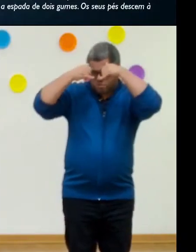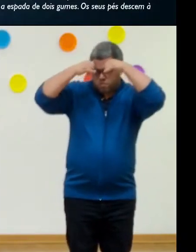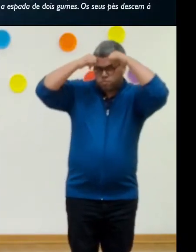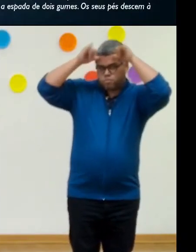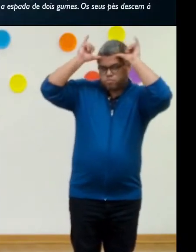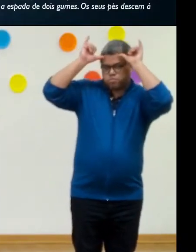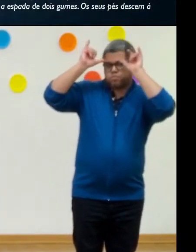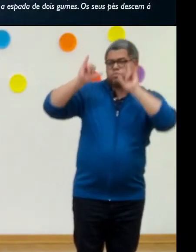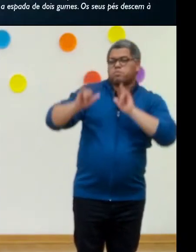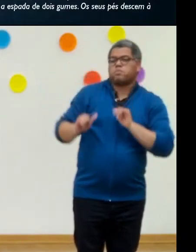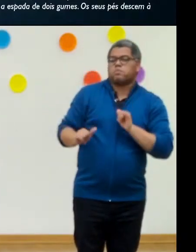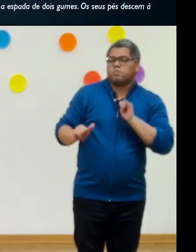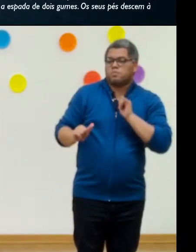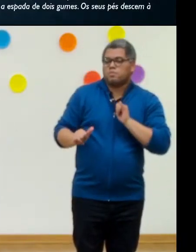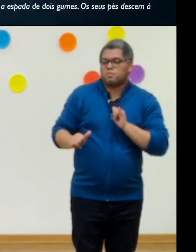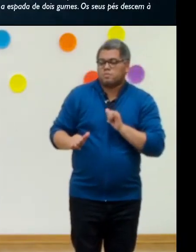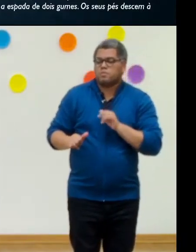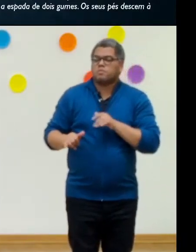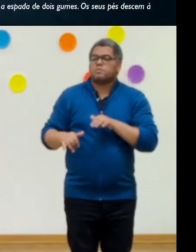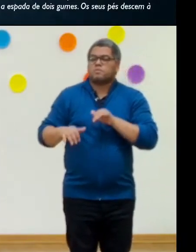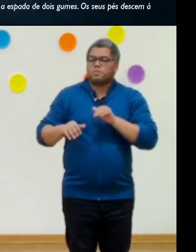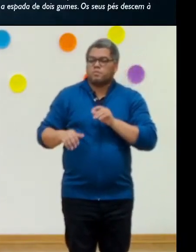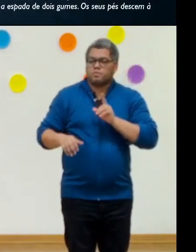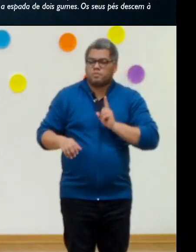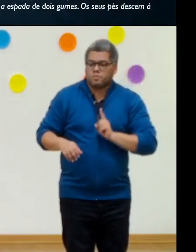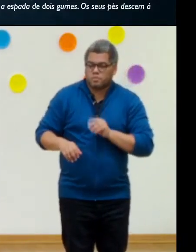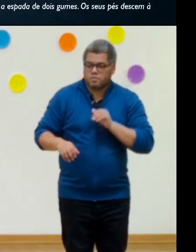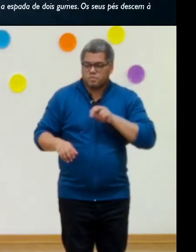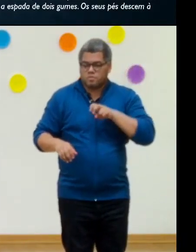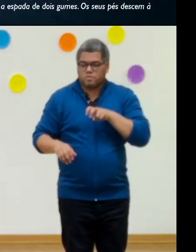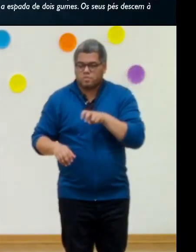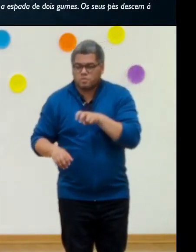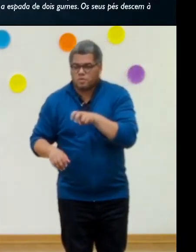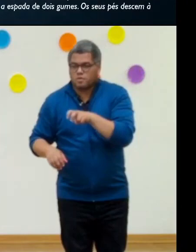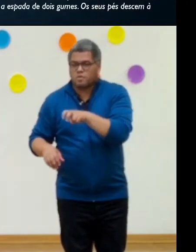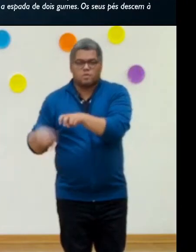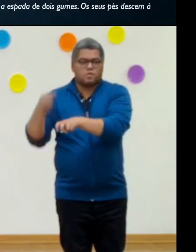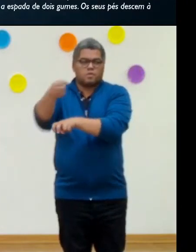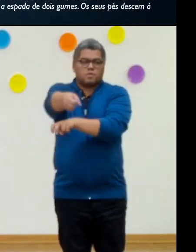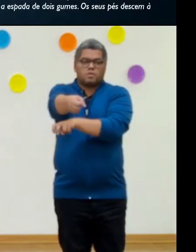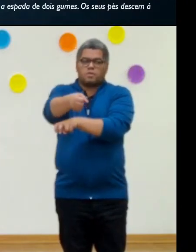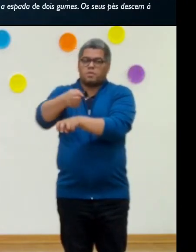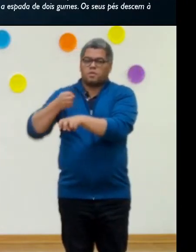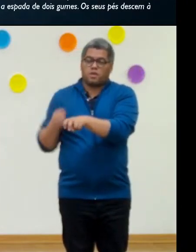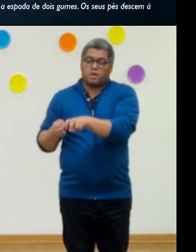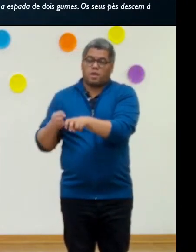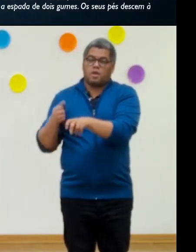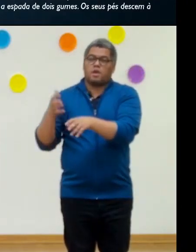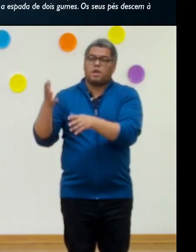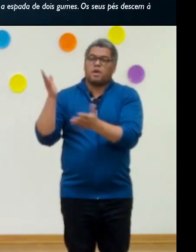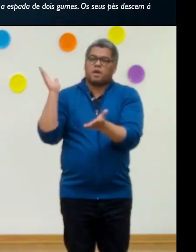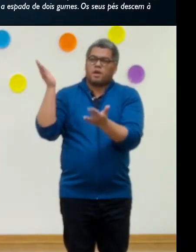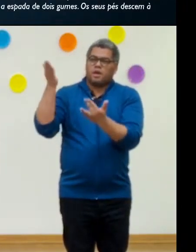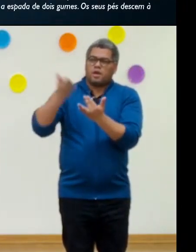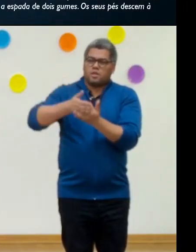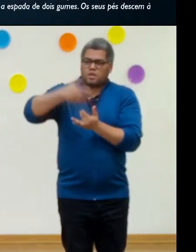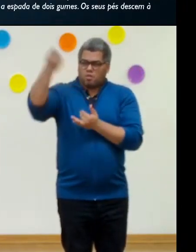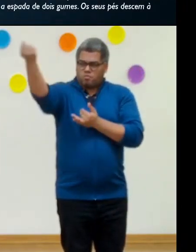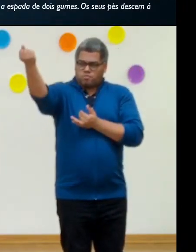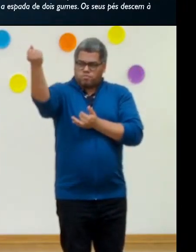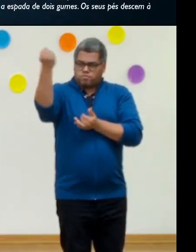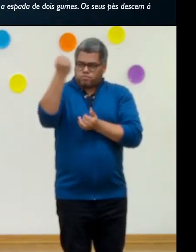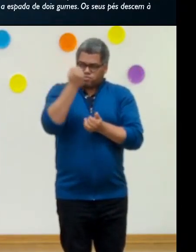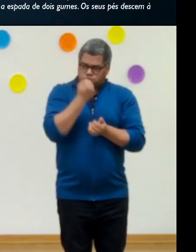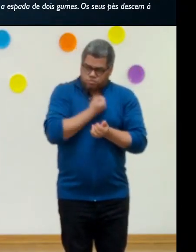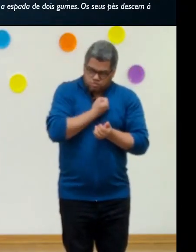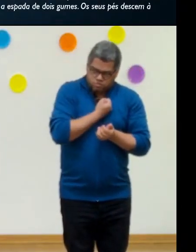matadouro, como o cervo que corre para a rede, até que a flecha lhe atravesse o coração, como a ave que se